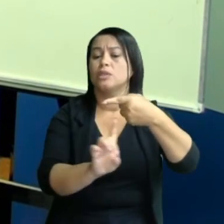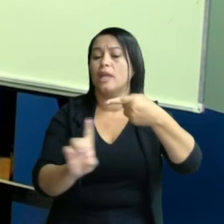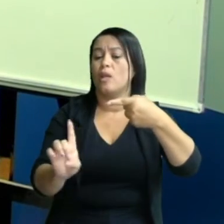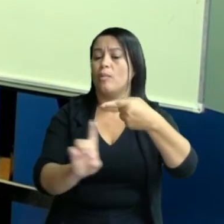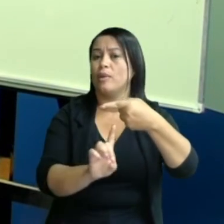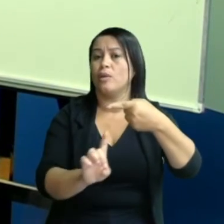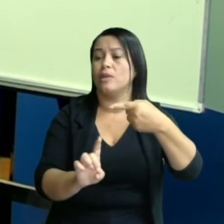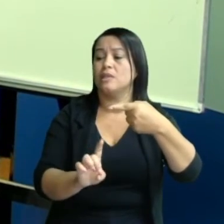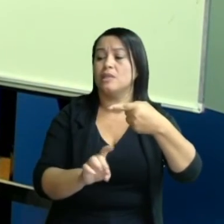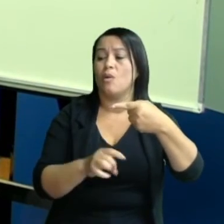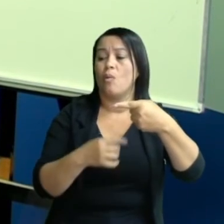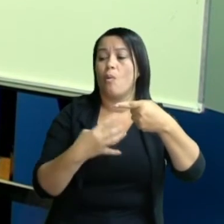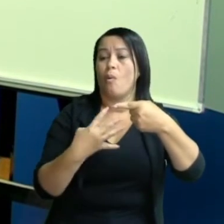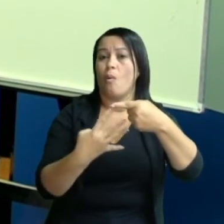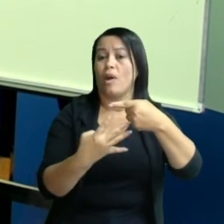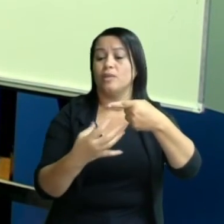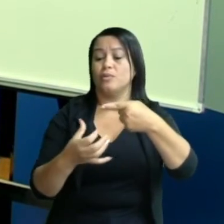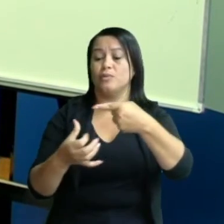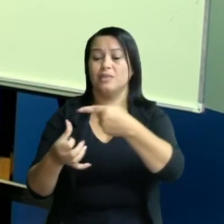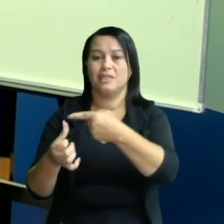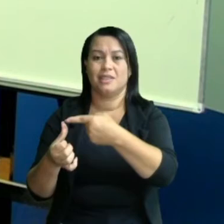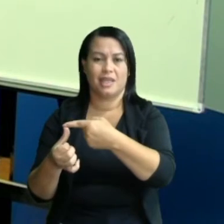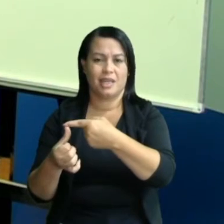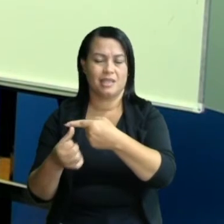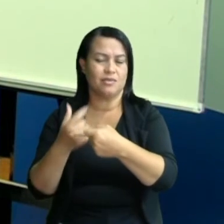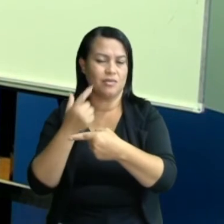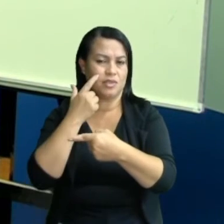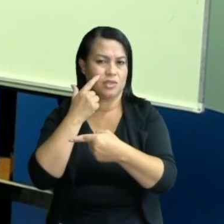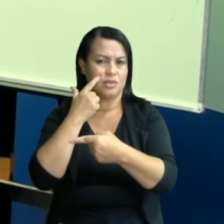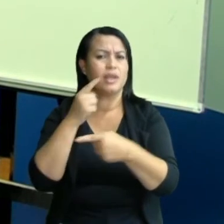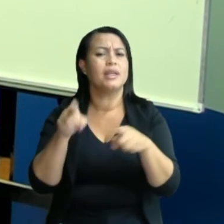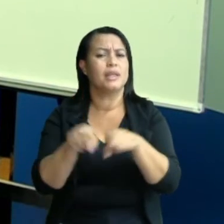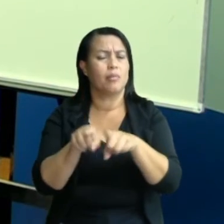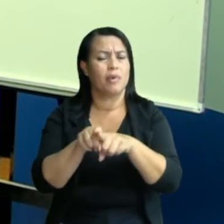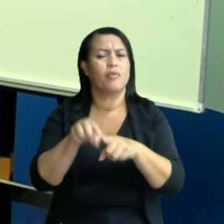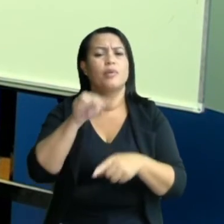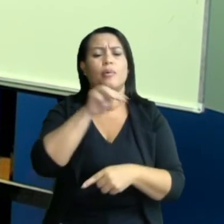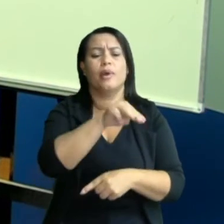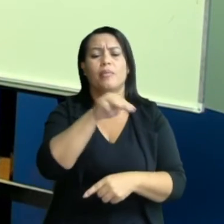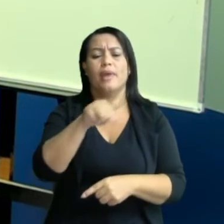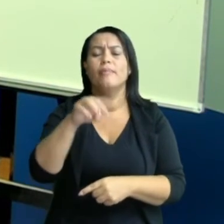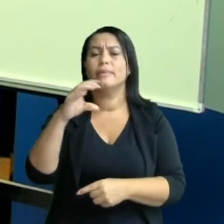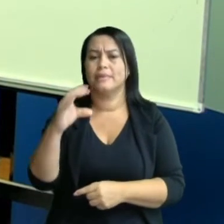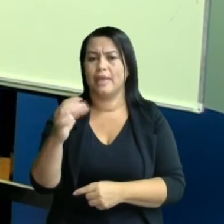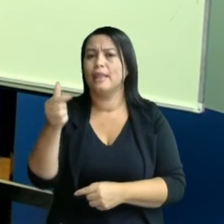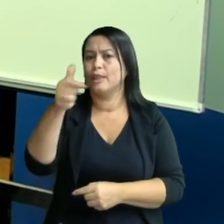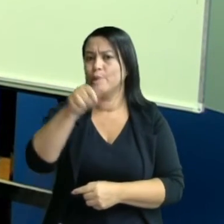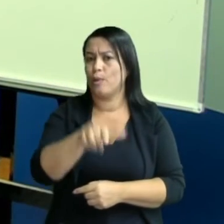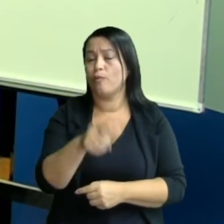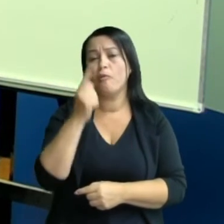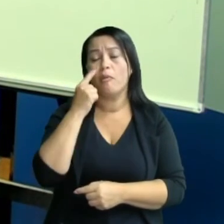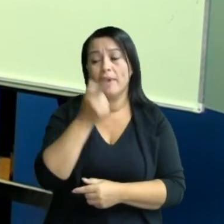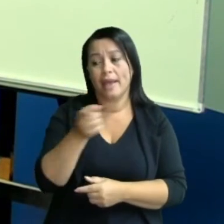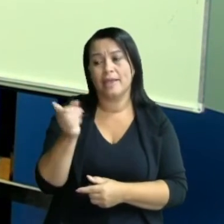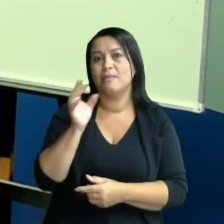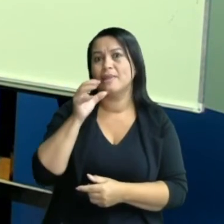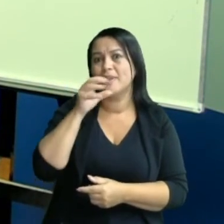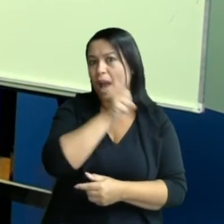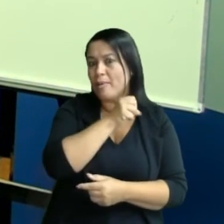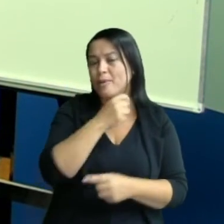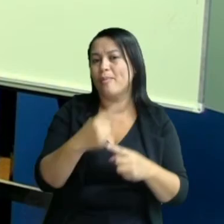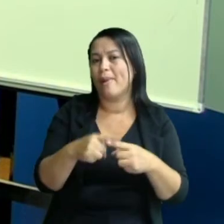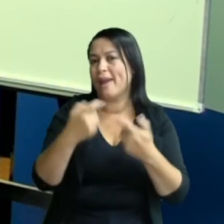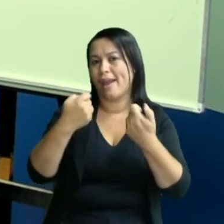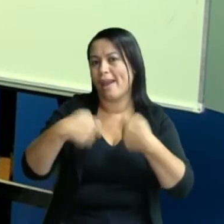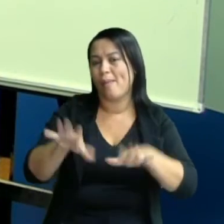são 4 e 6. E a gente vai fazer MMC novamente, tá certo? Só que esse vai ser mais rápido, porque a gente não